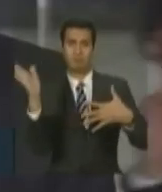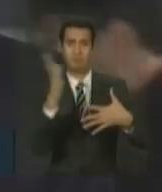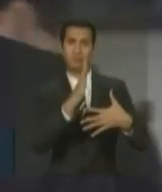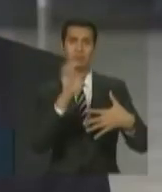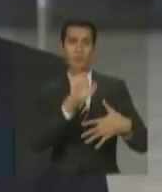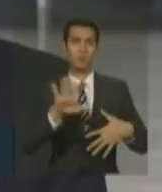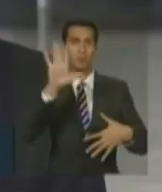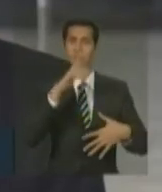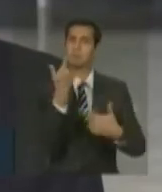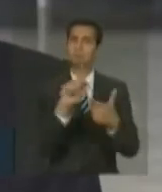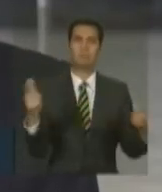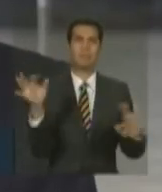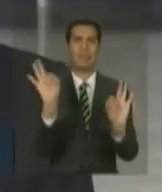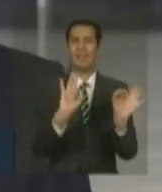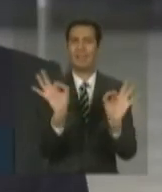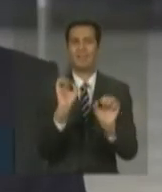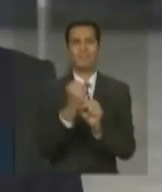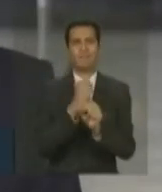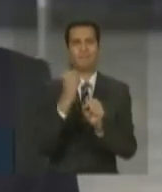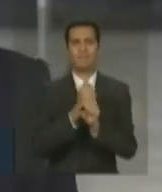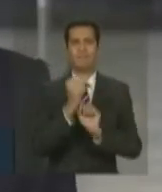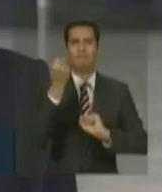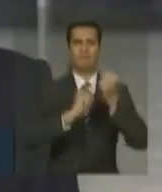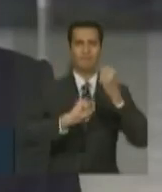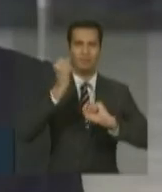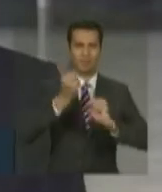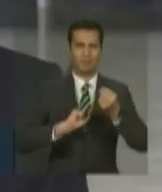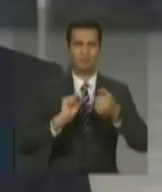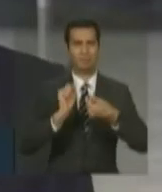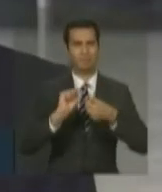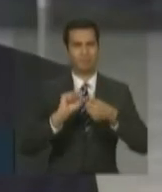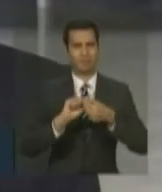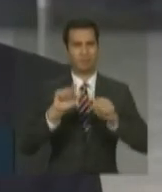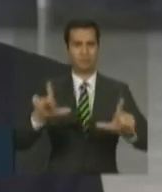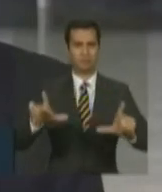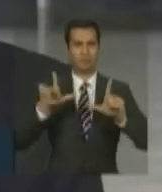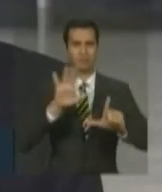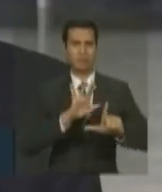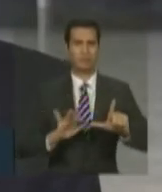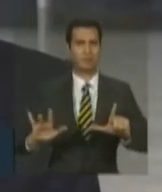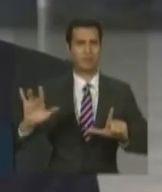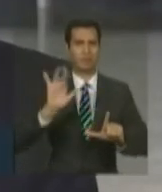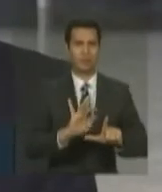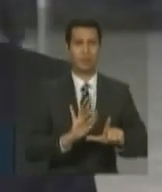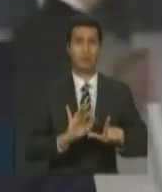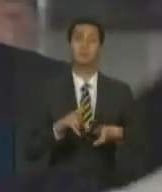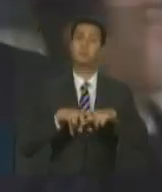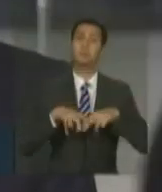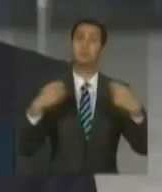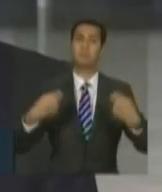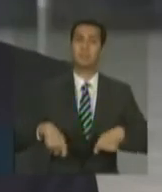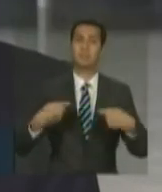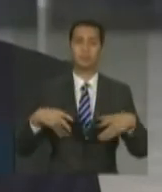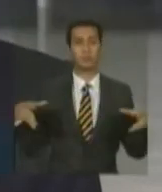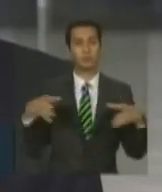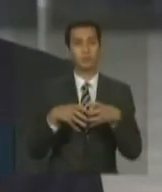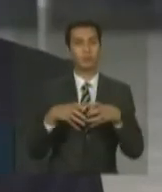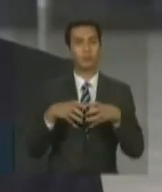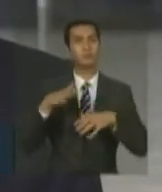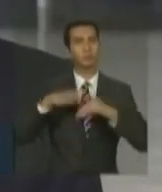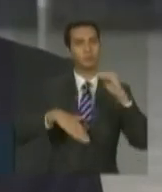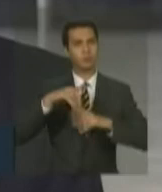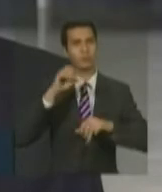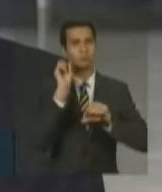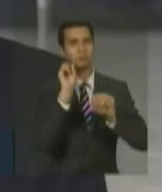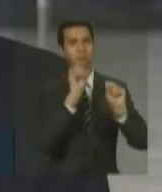de forma específica a engenharia, especialmente a engenharia, a área técnica, para poder viabilizar esse